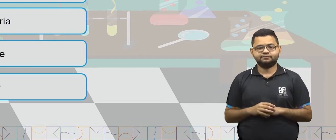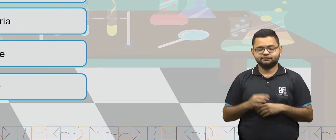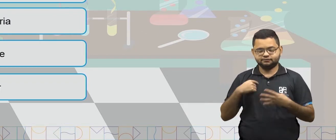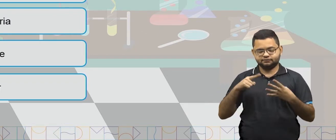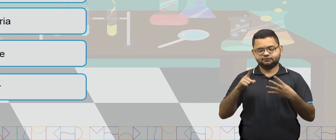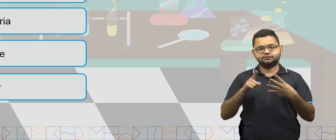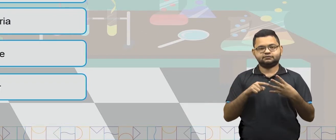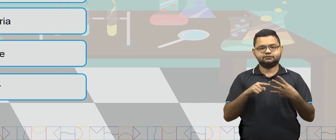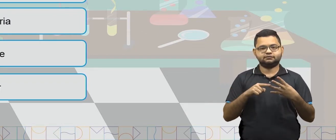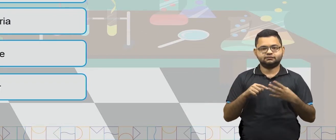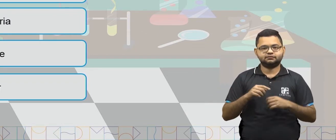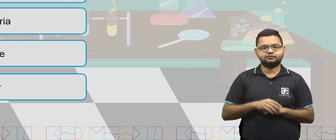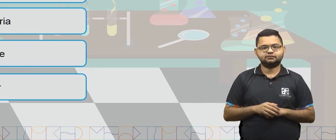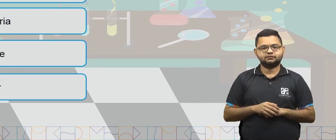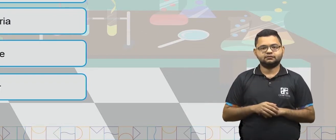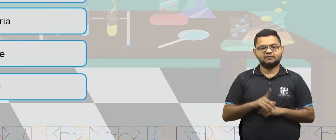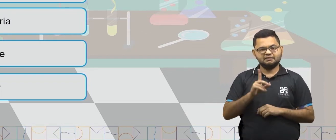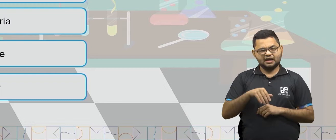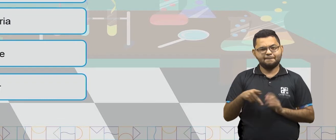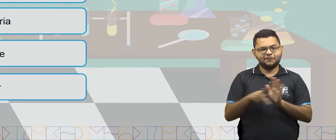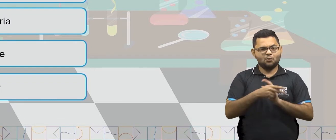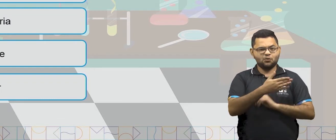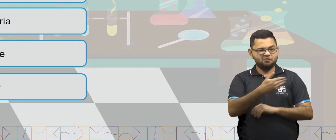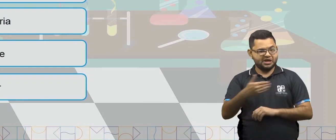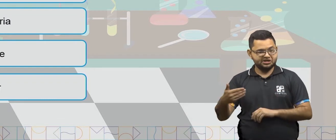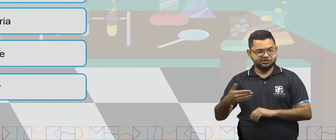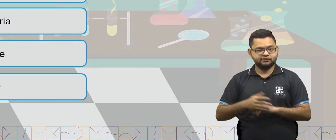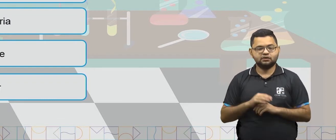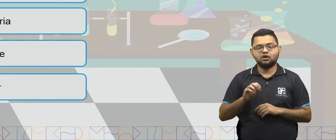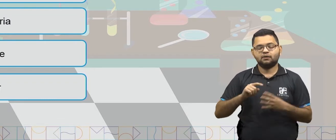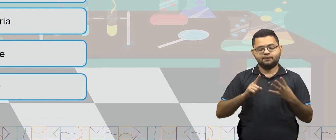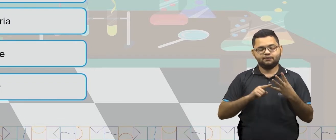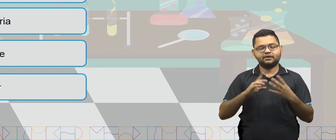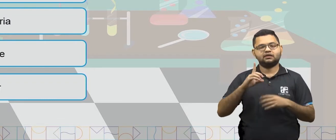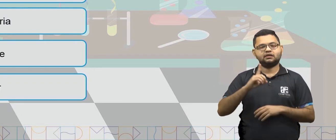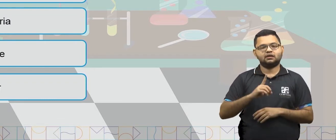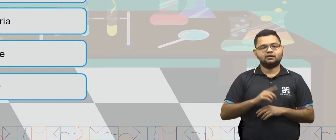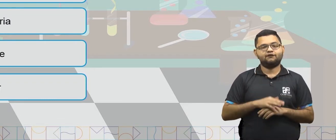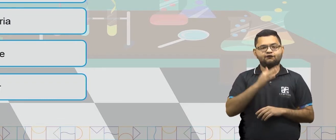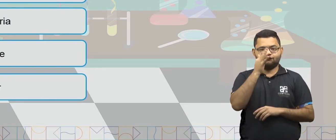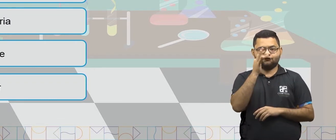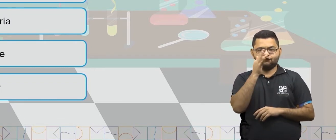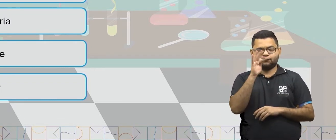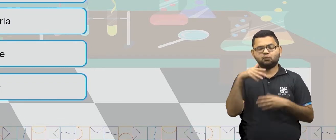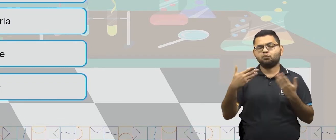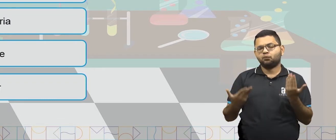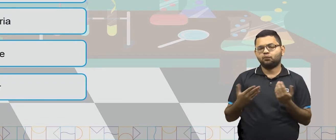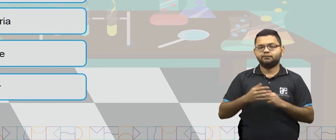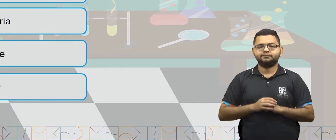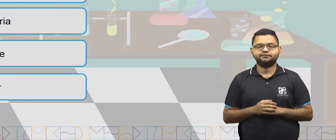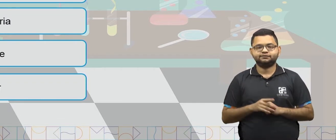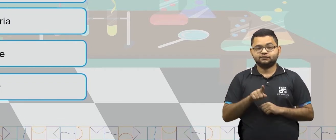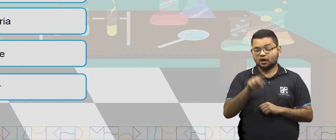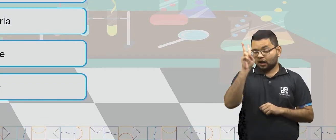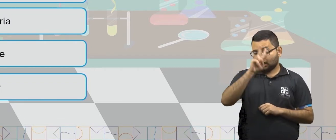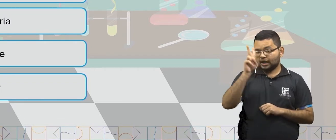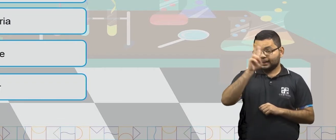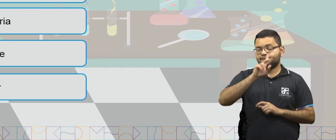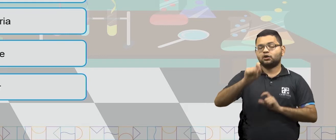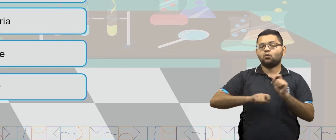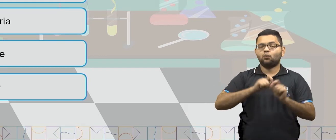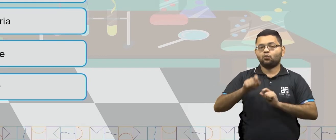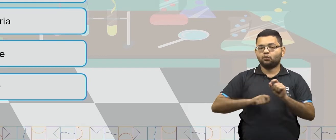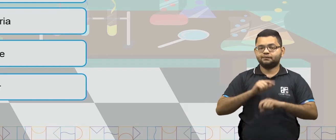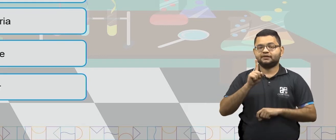bactéria. Letra C, célula de peixe. Ou letra D, célula de flor. Lembrando